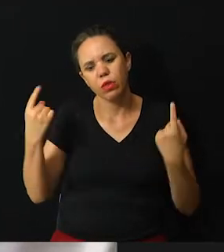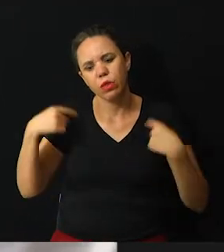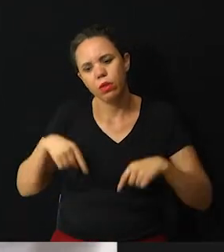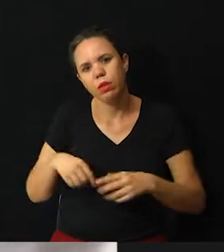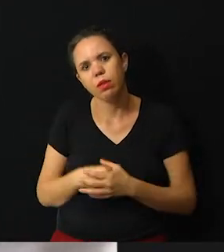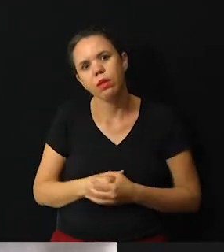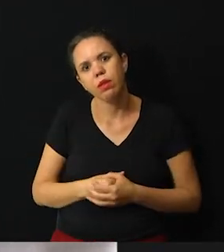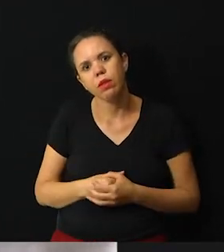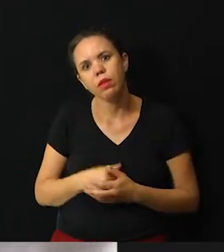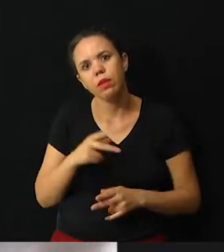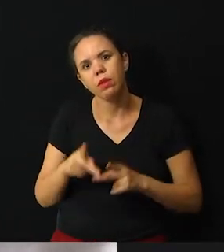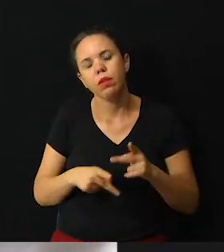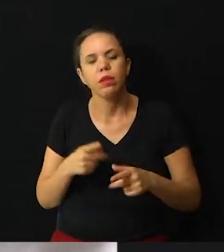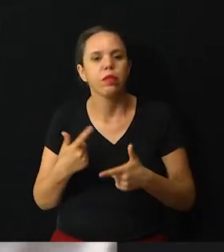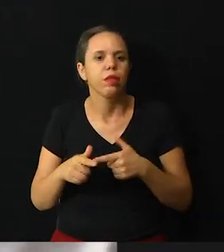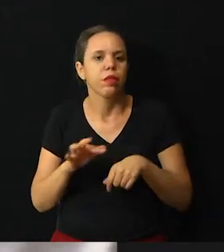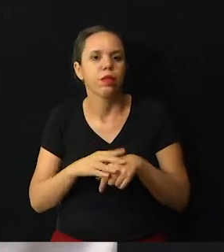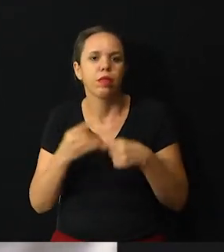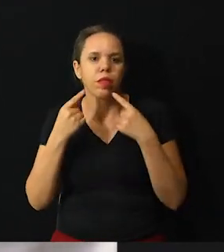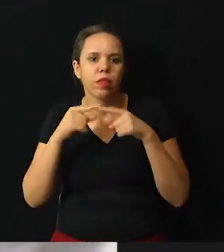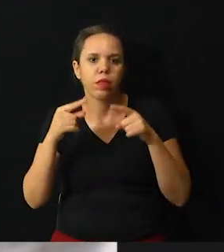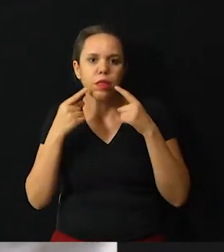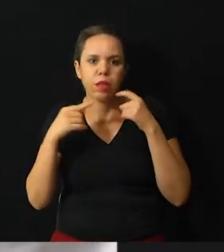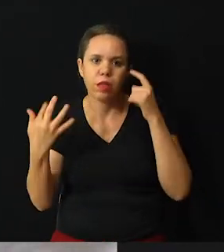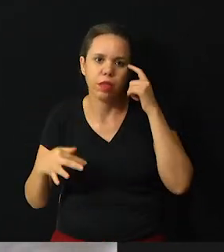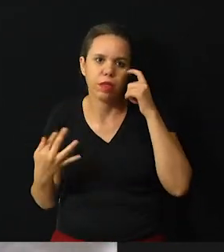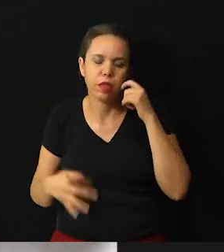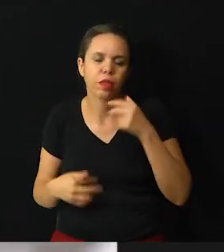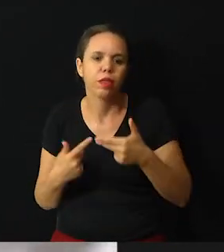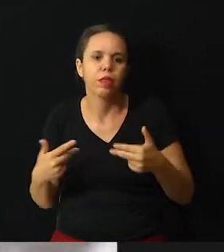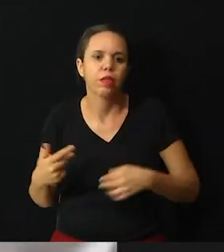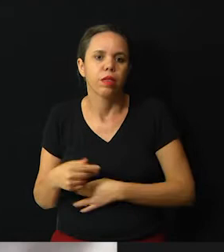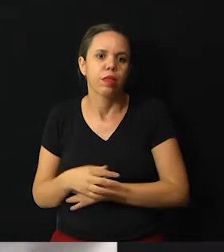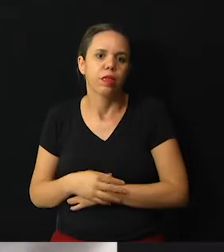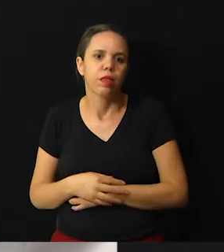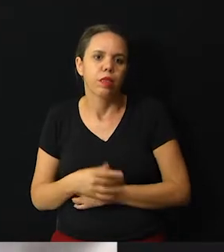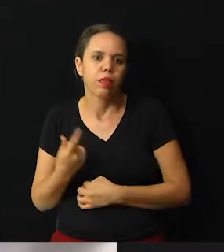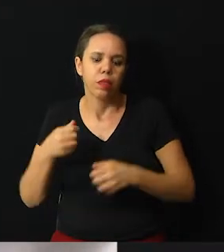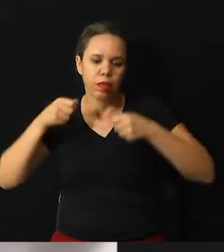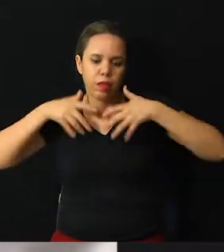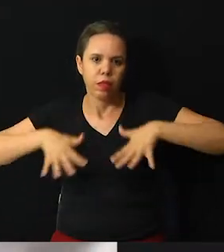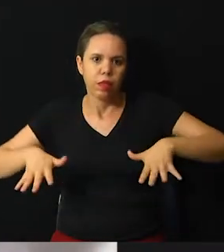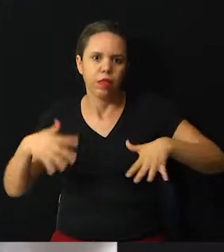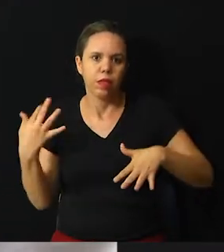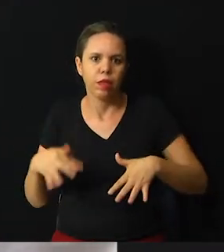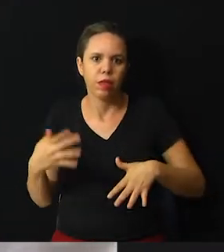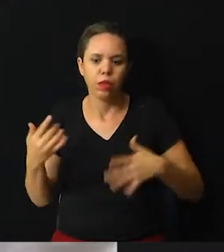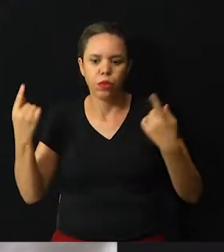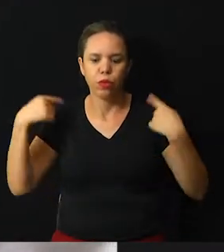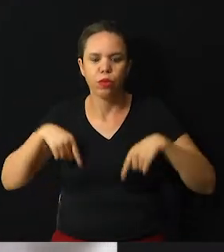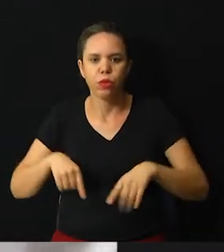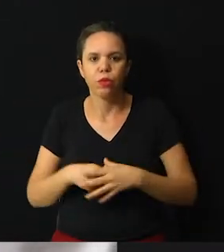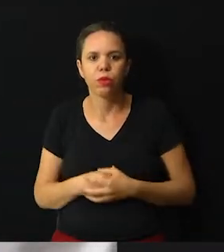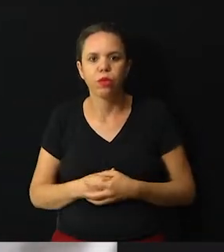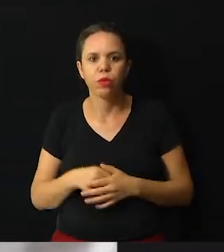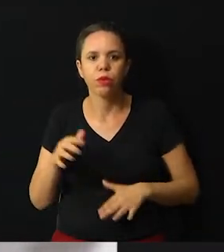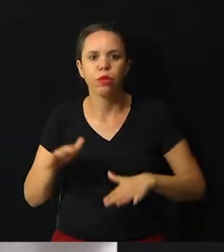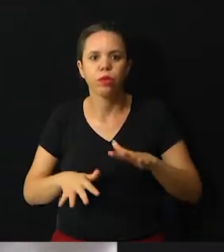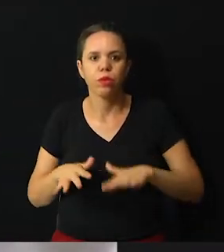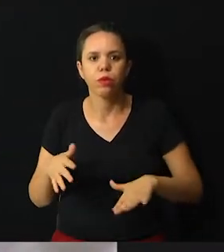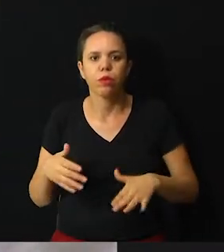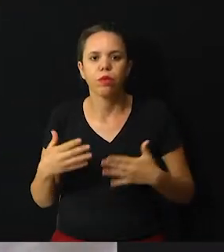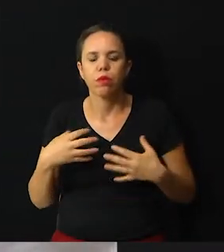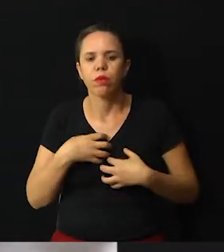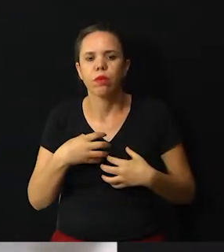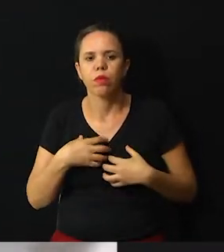inteiro, né? Então, o paciente com fibromialgia reclama muito de dor difusa, não é que a dor, uma dor espalhada, que dói o corpo inteiro. Muitas vezes